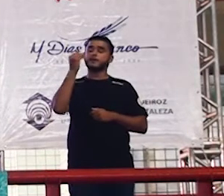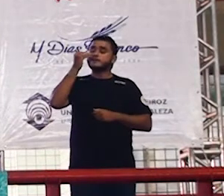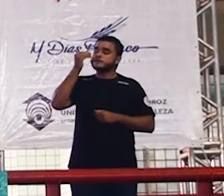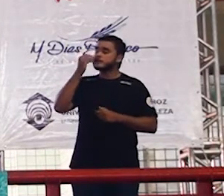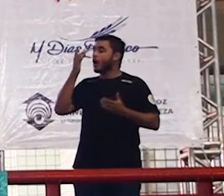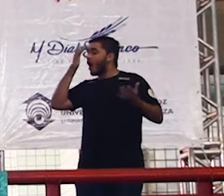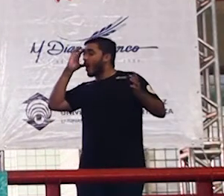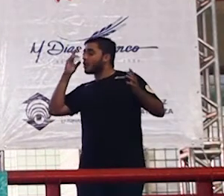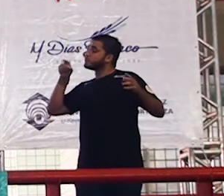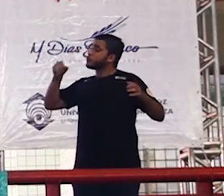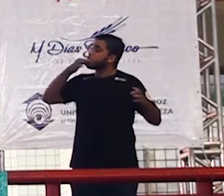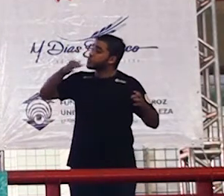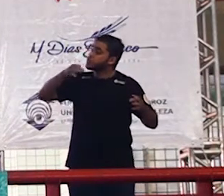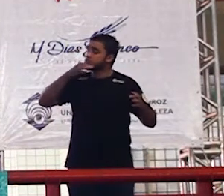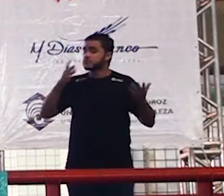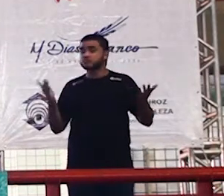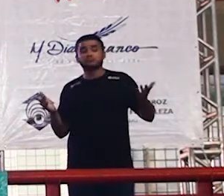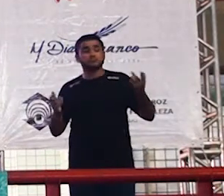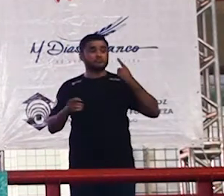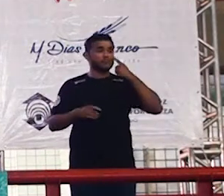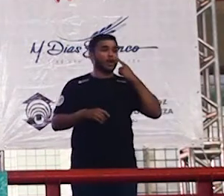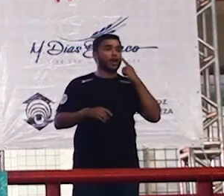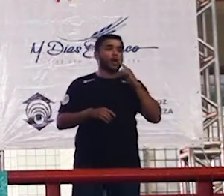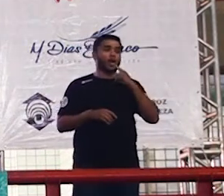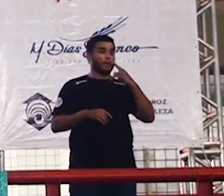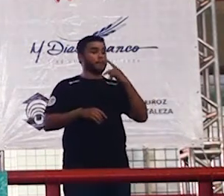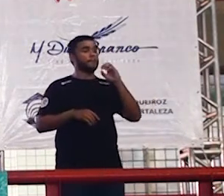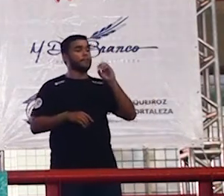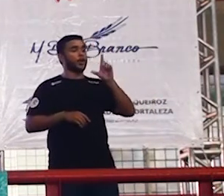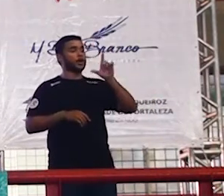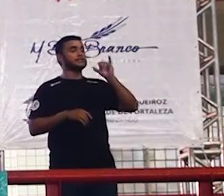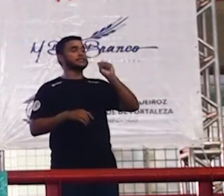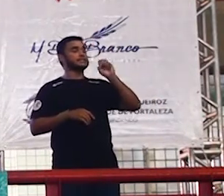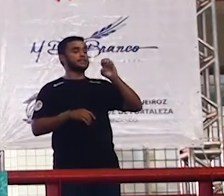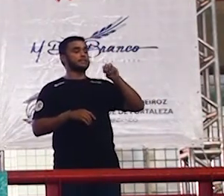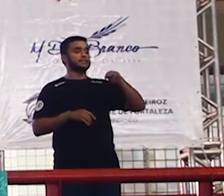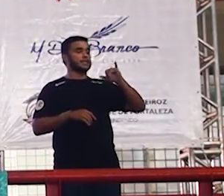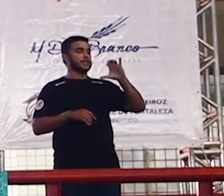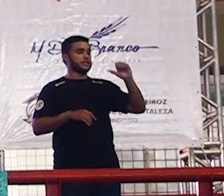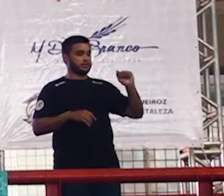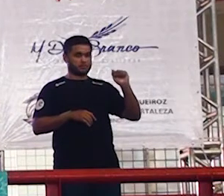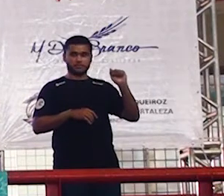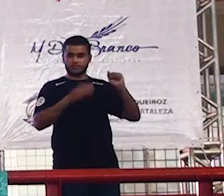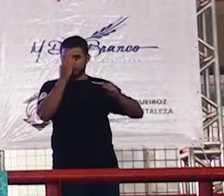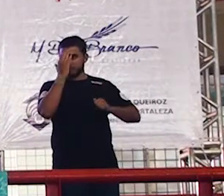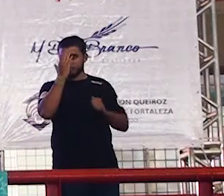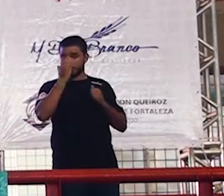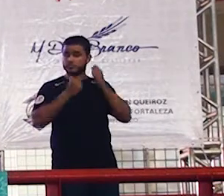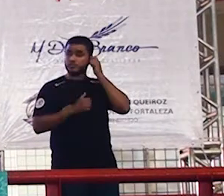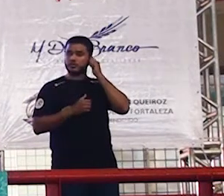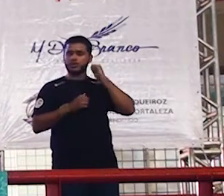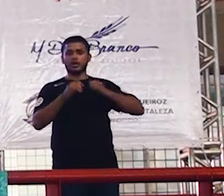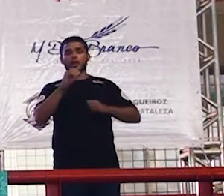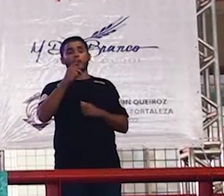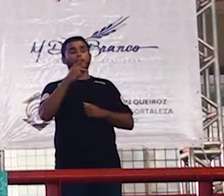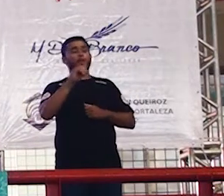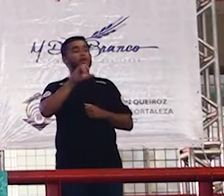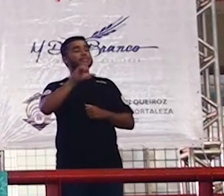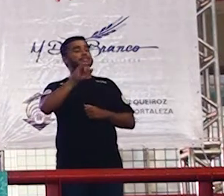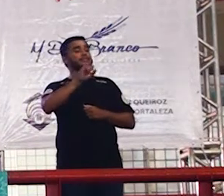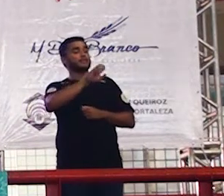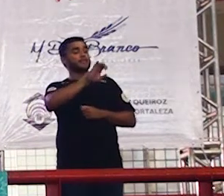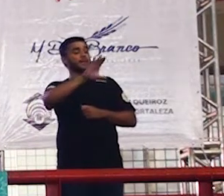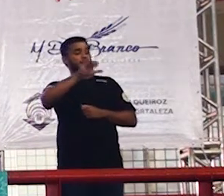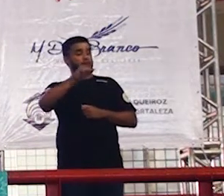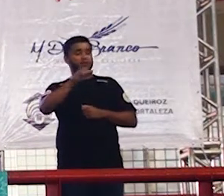acertar, adivinhar, então ela é uma palavra polissêmica. Professor, se uma palavra é polissêmica, se uma palavra